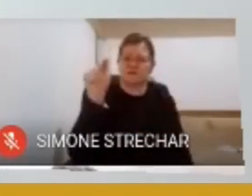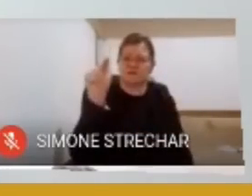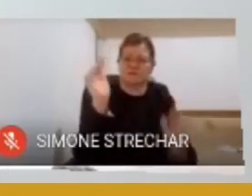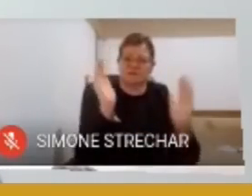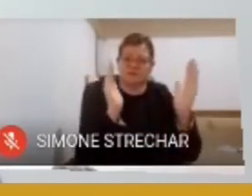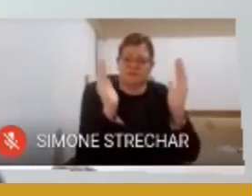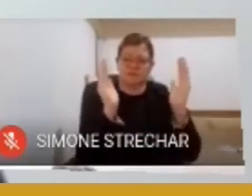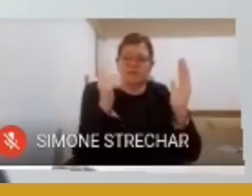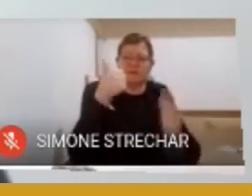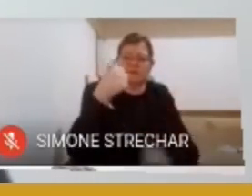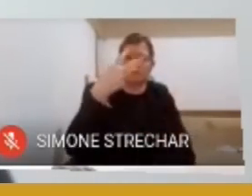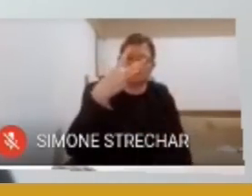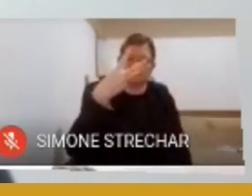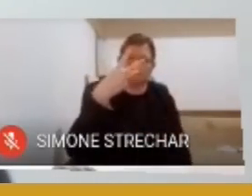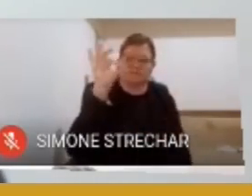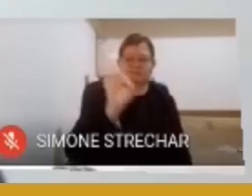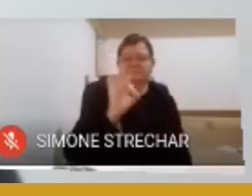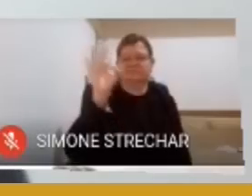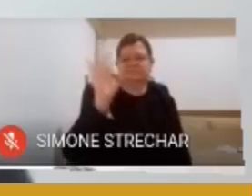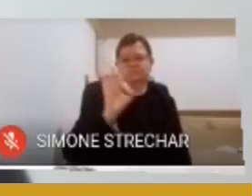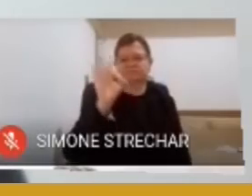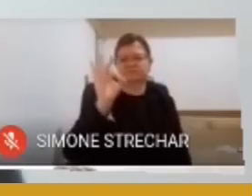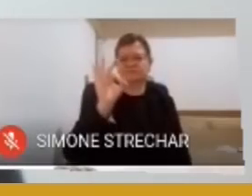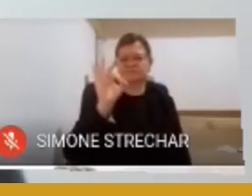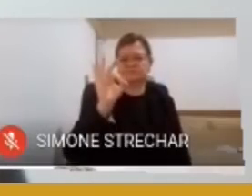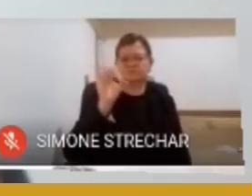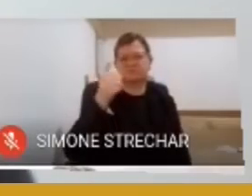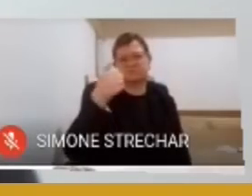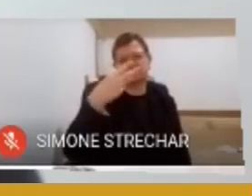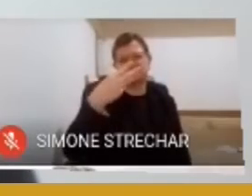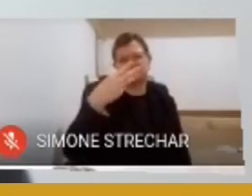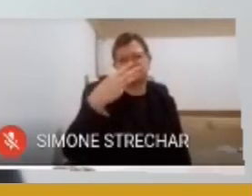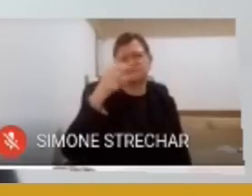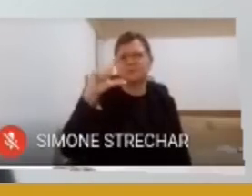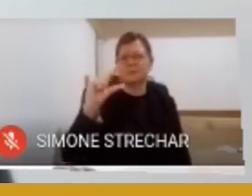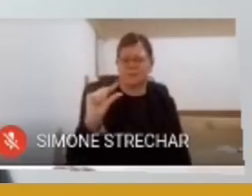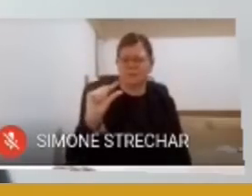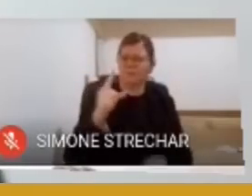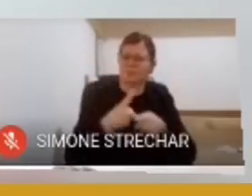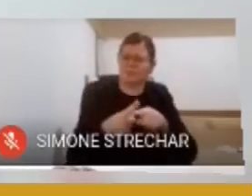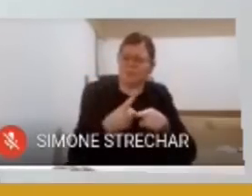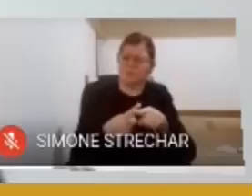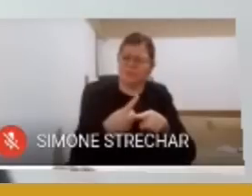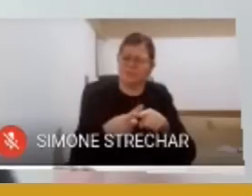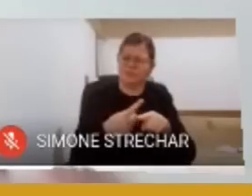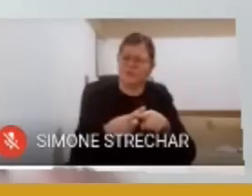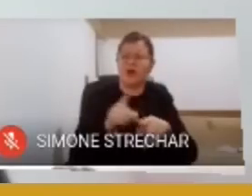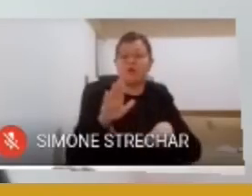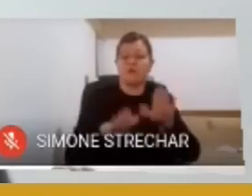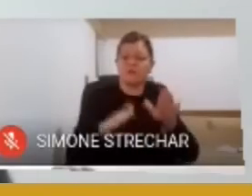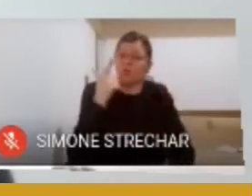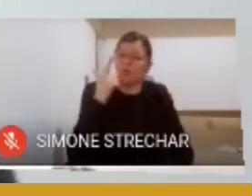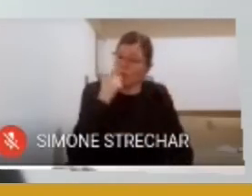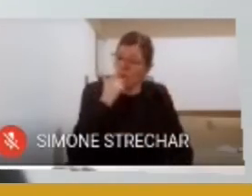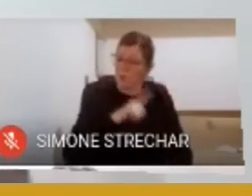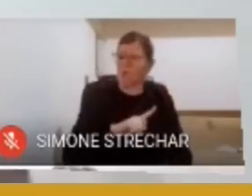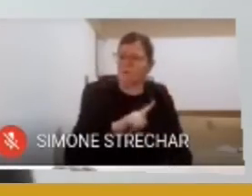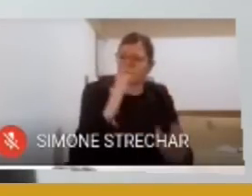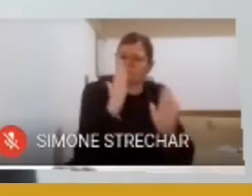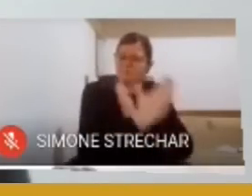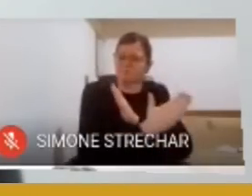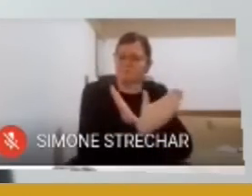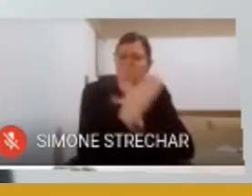porque consiga se defender, consiga se esquivar daquela situação. Um bebê de 2, 3 anos,